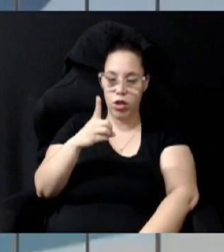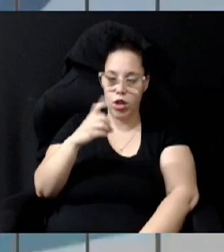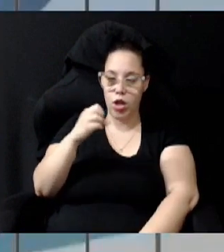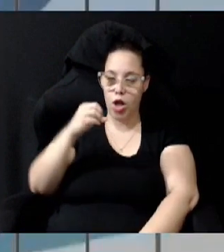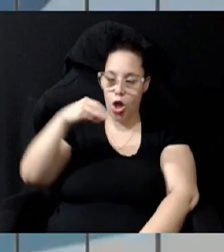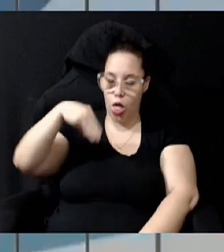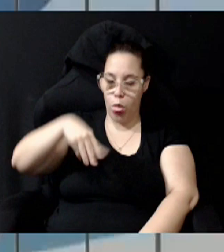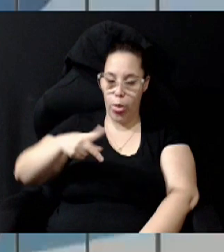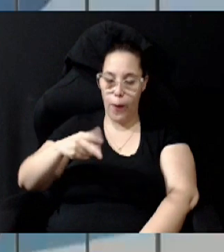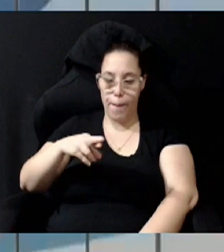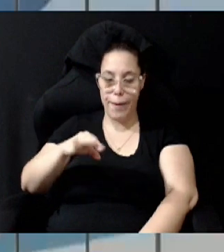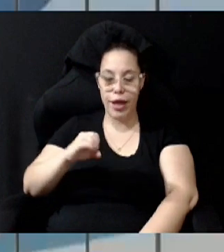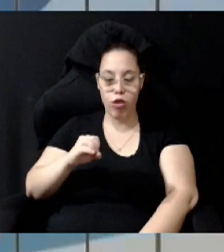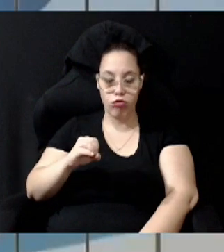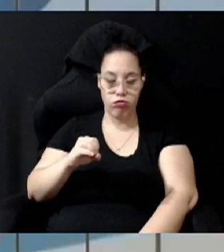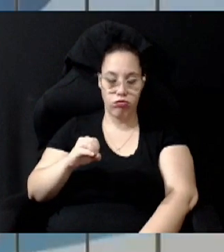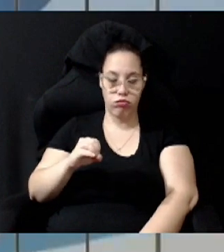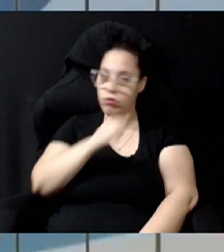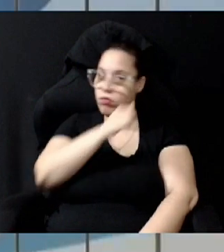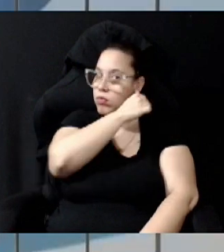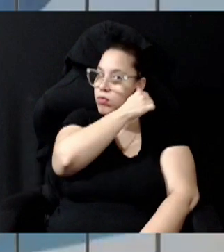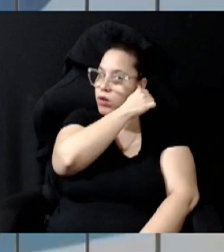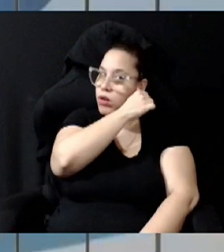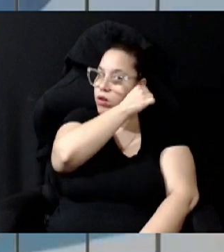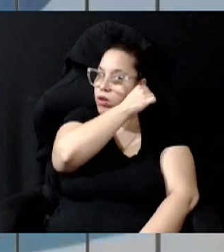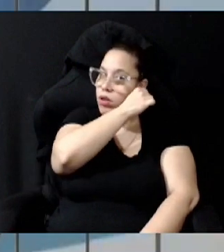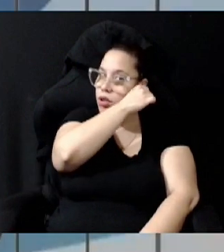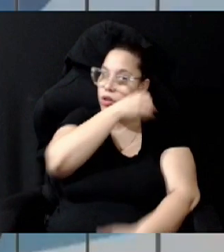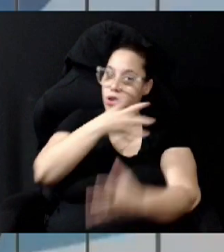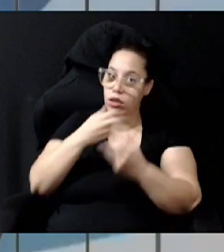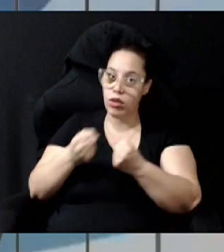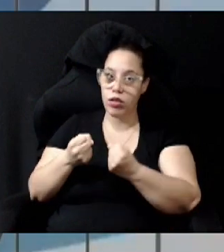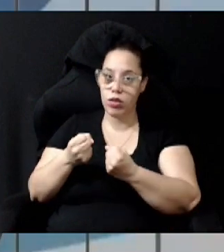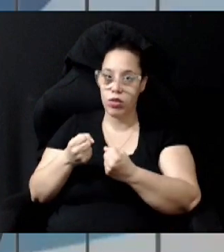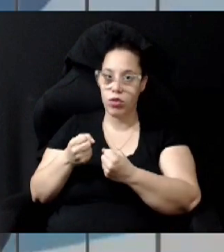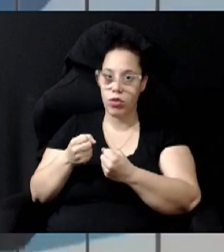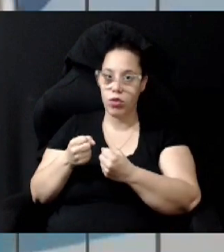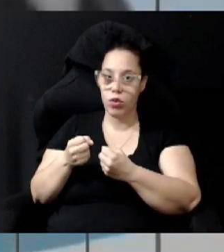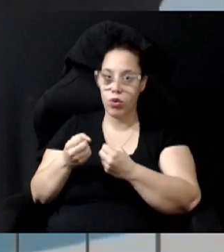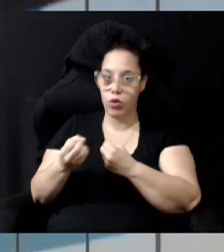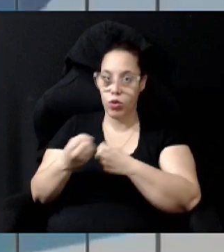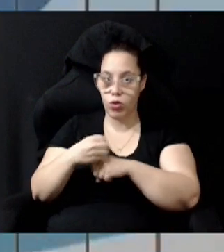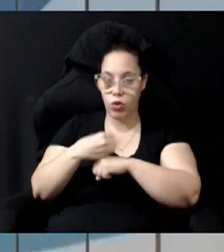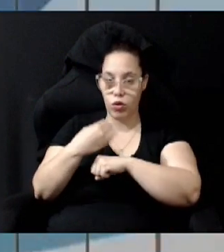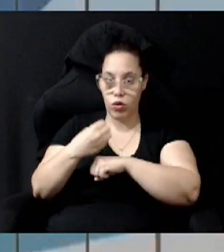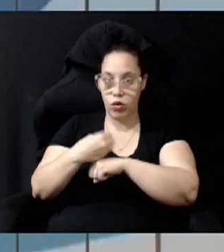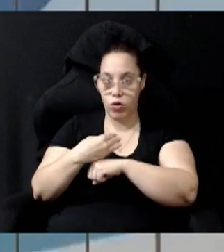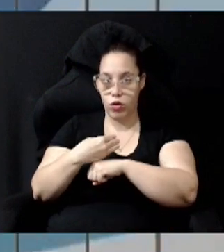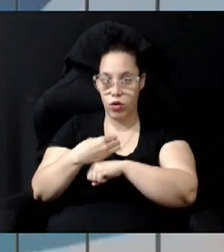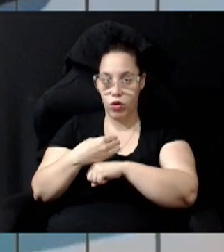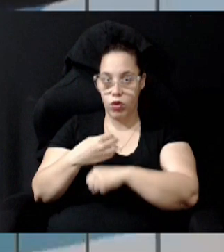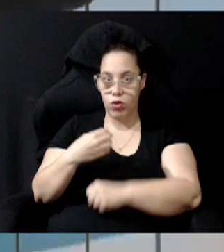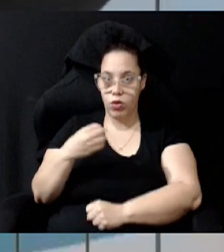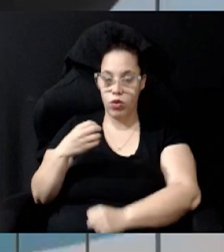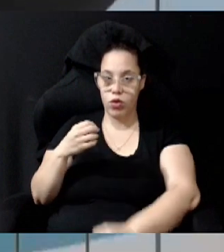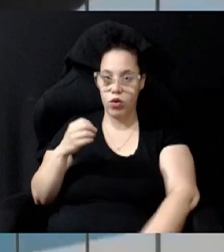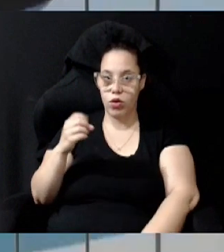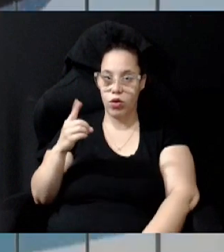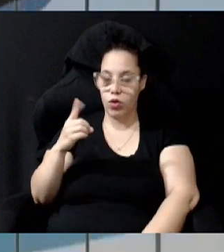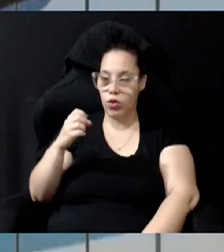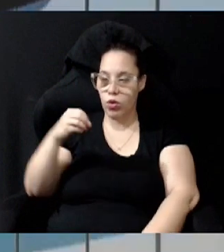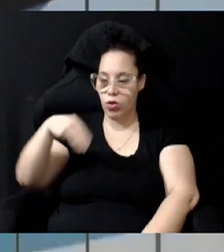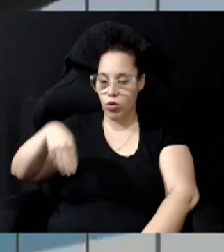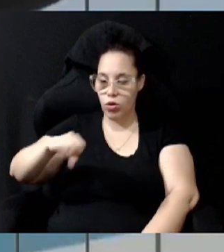acolhendo o conselho de Dom João VI, que era tudo menos bobo, observou, né, do México para baixo,